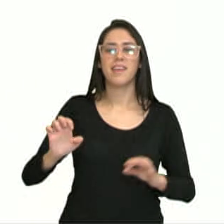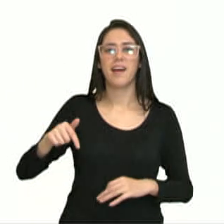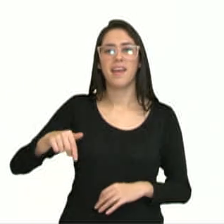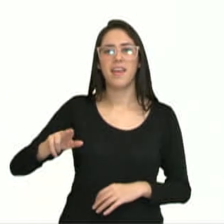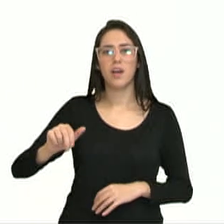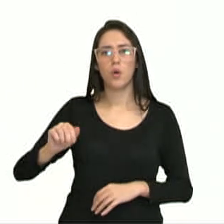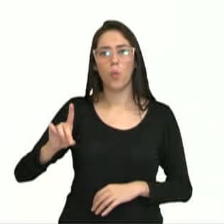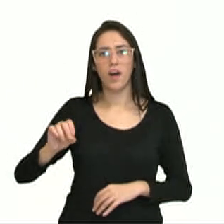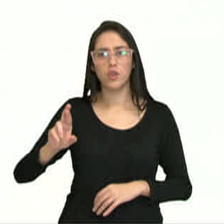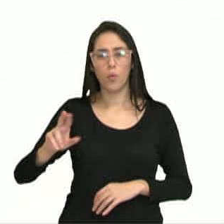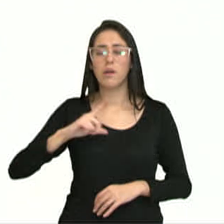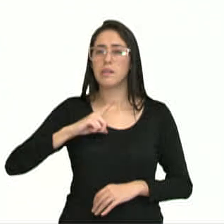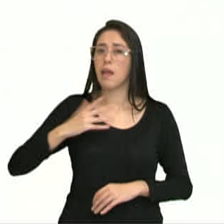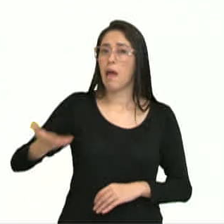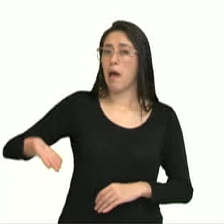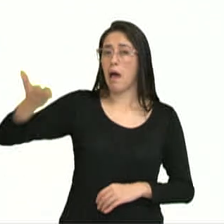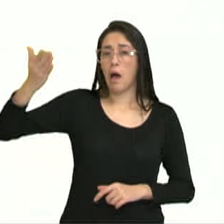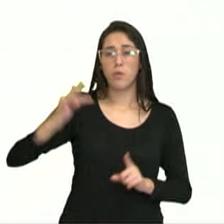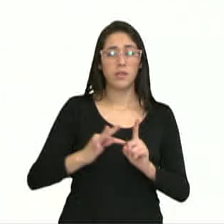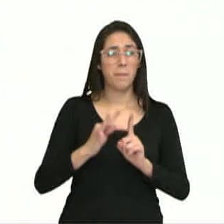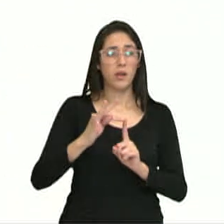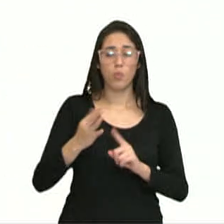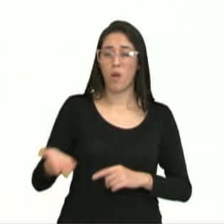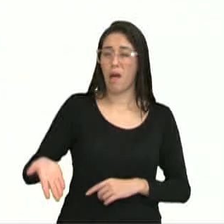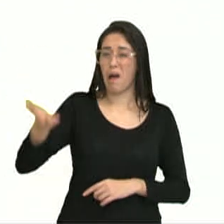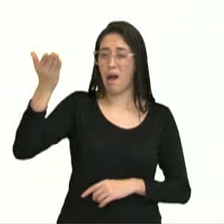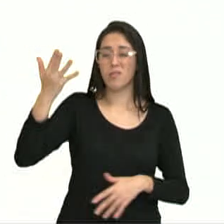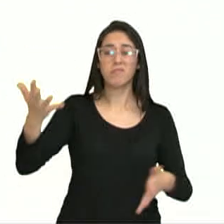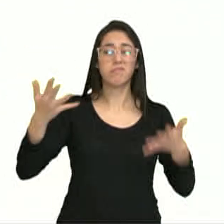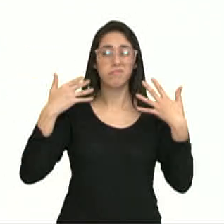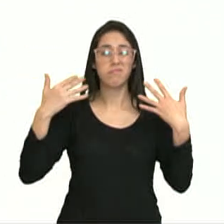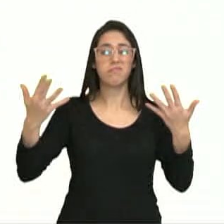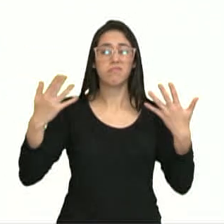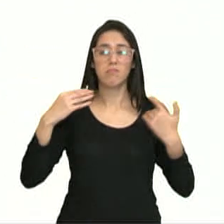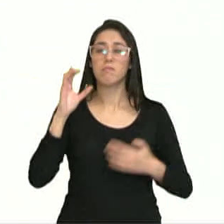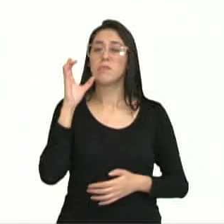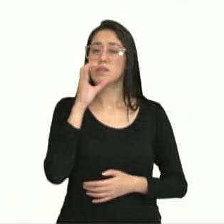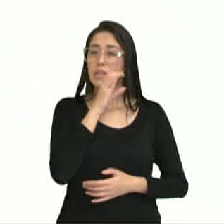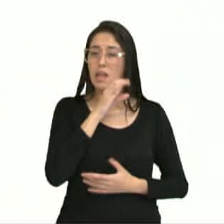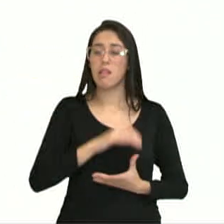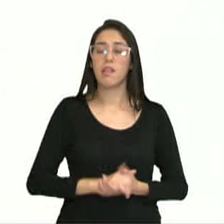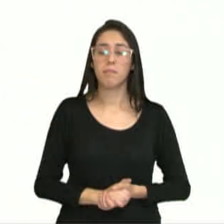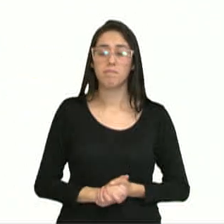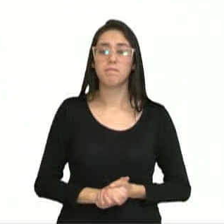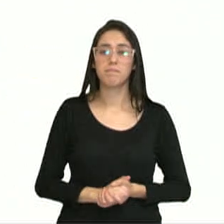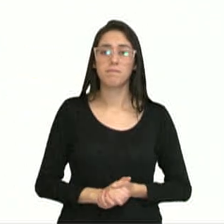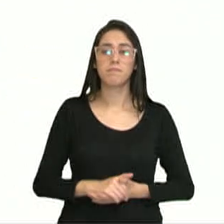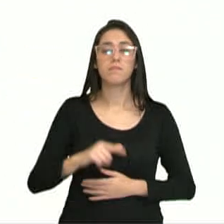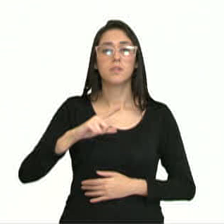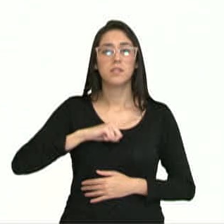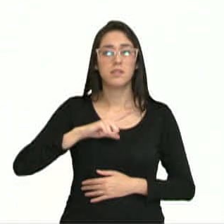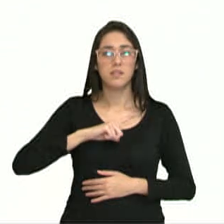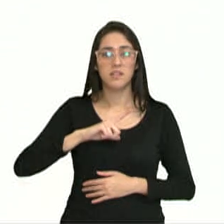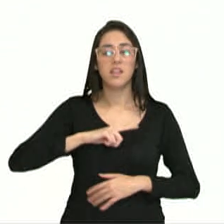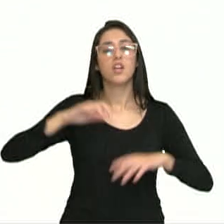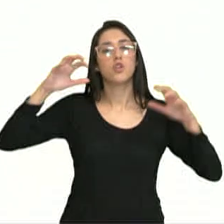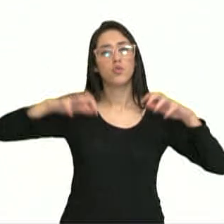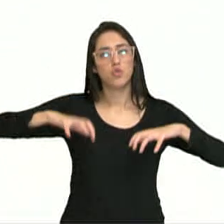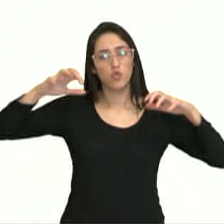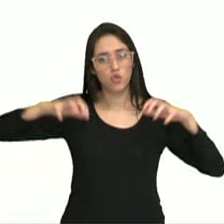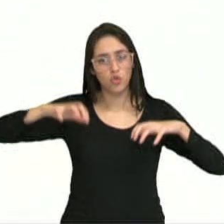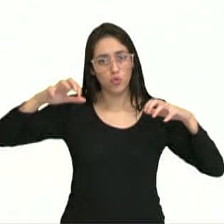por altas temperaturas, ou seja, muito quente, elevada quantidade de chuva e